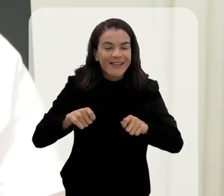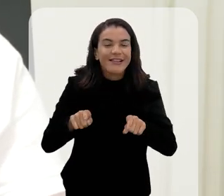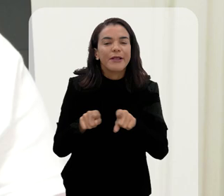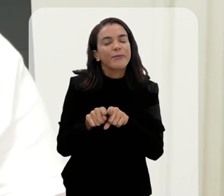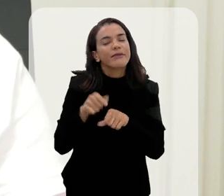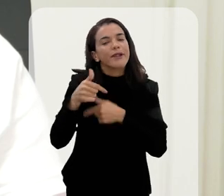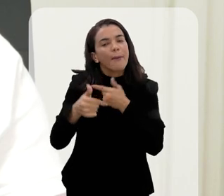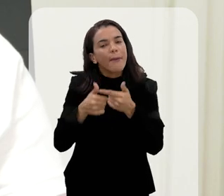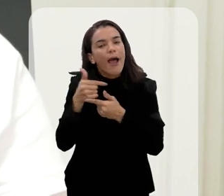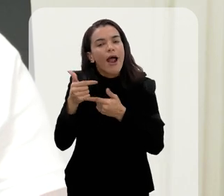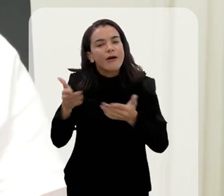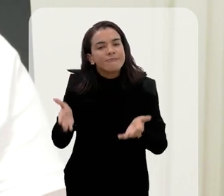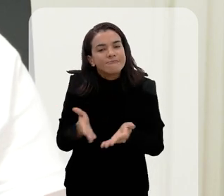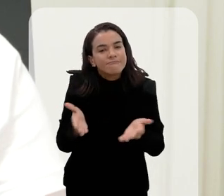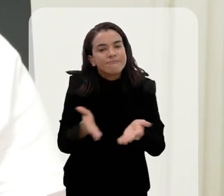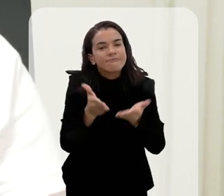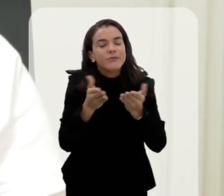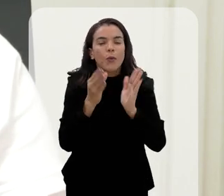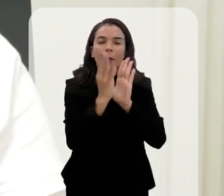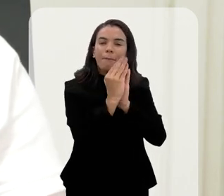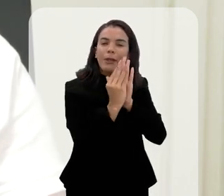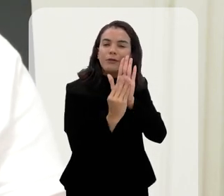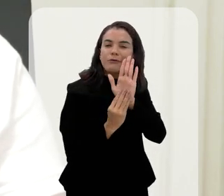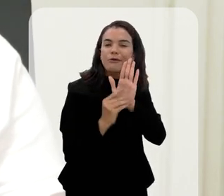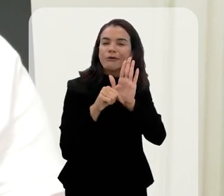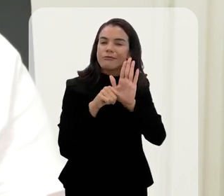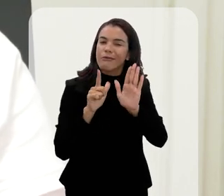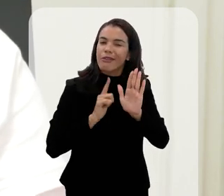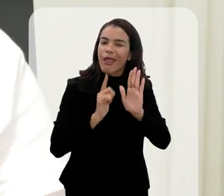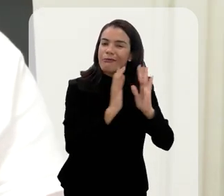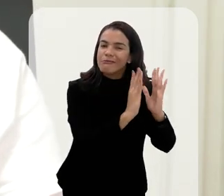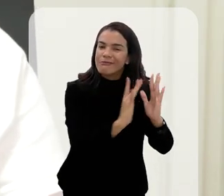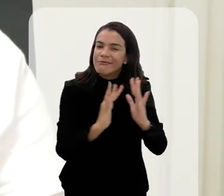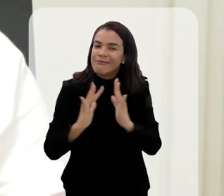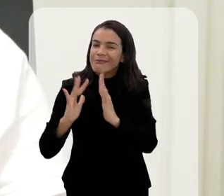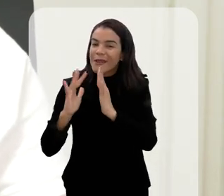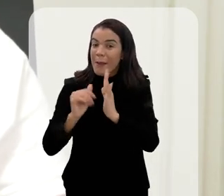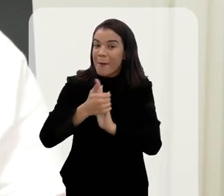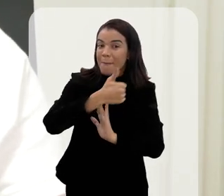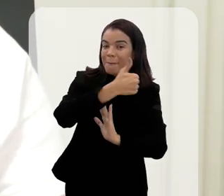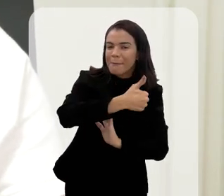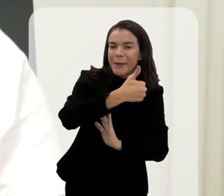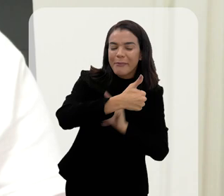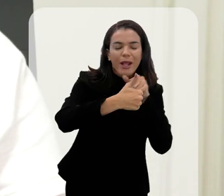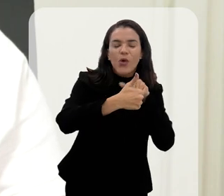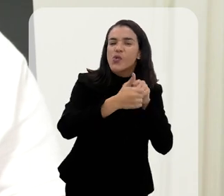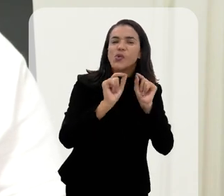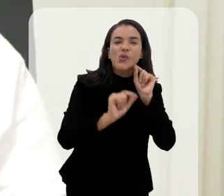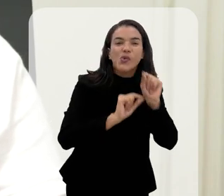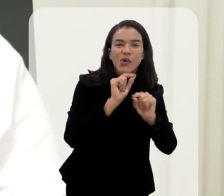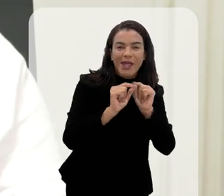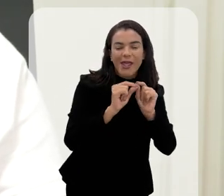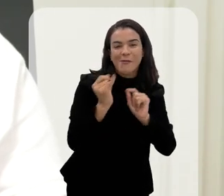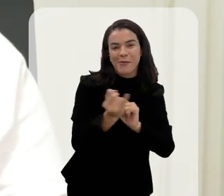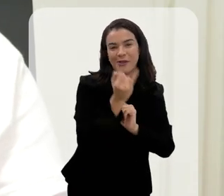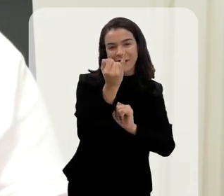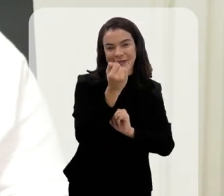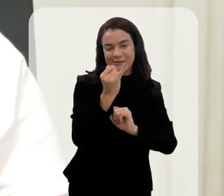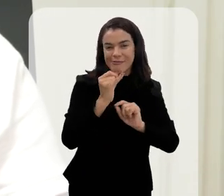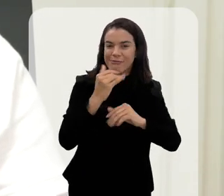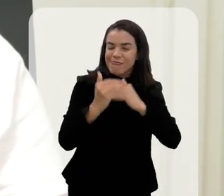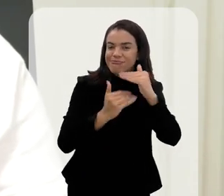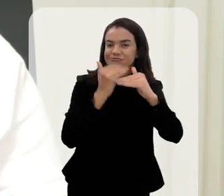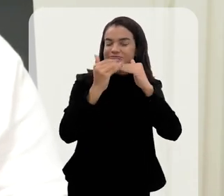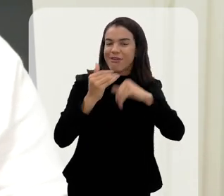trabalha isso a partir de uma metodologia que tem uma trilha formativa, onde a primeira fase é muito importante